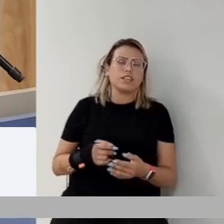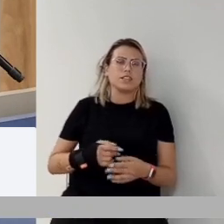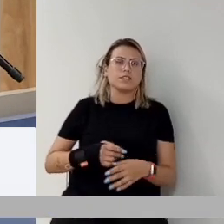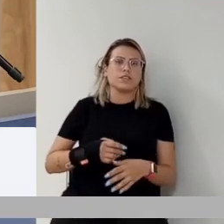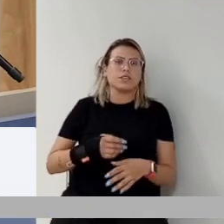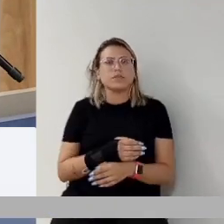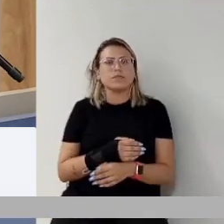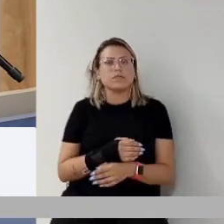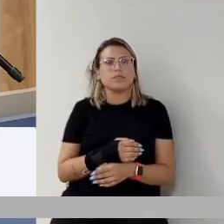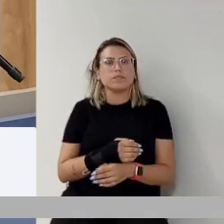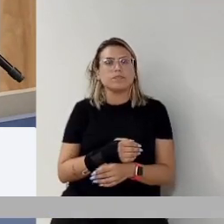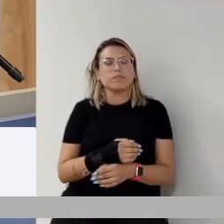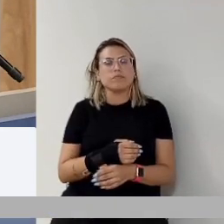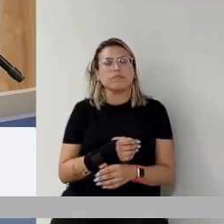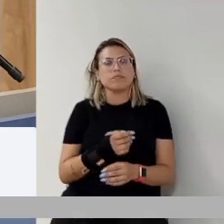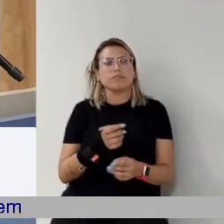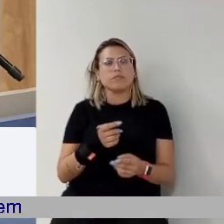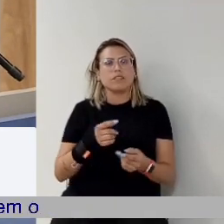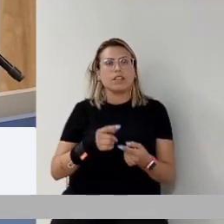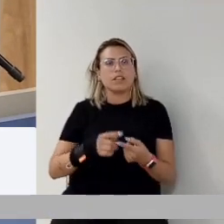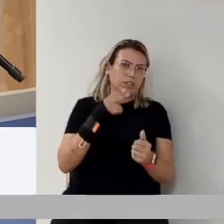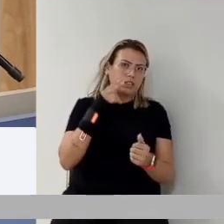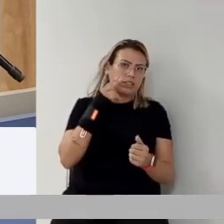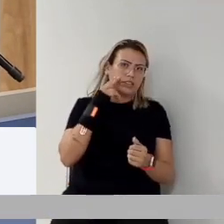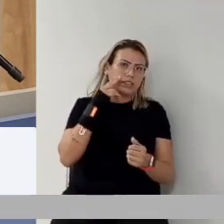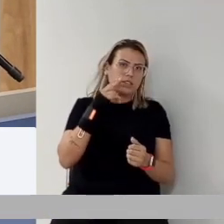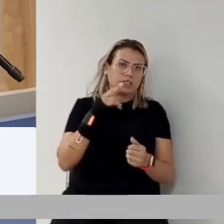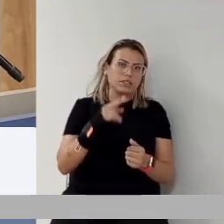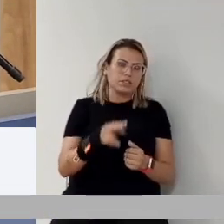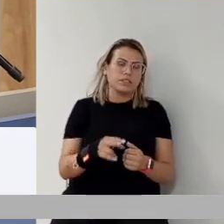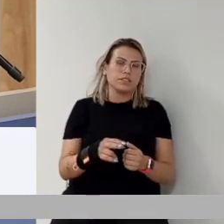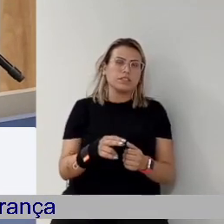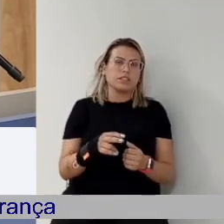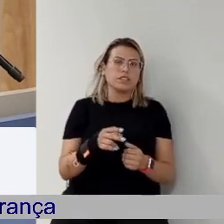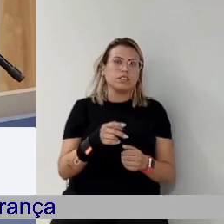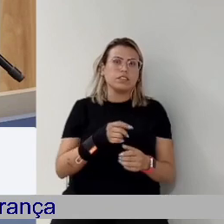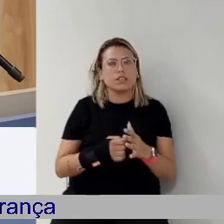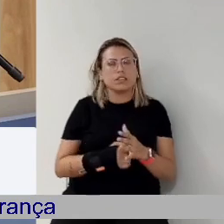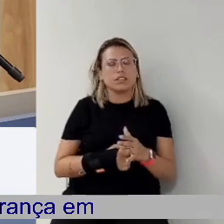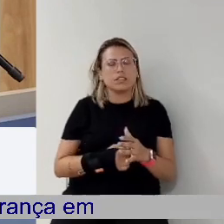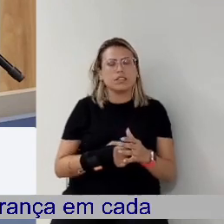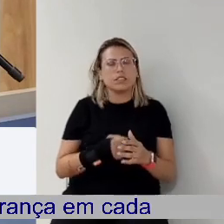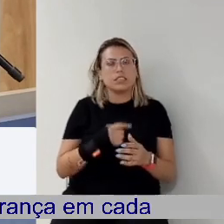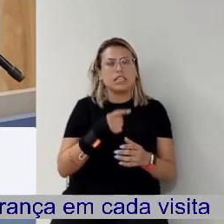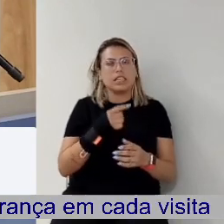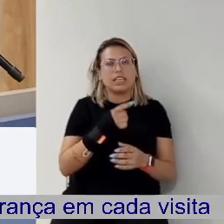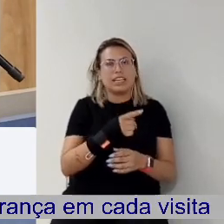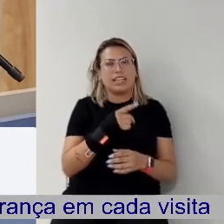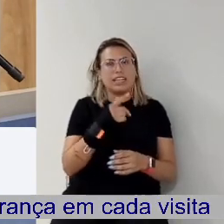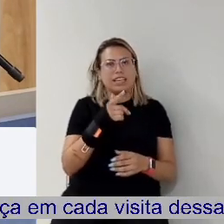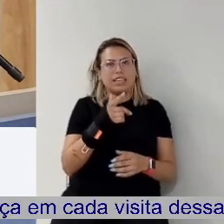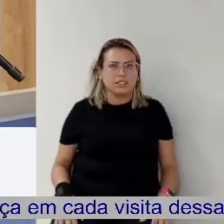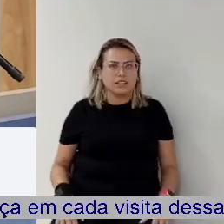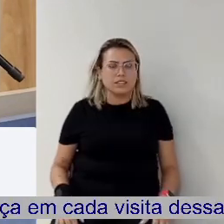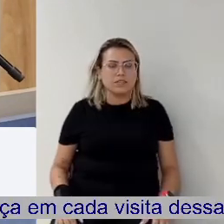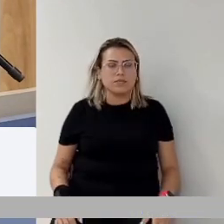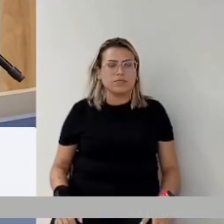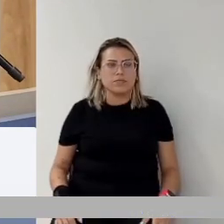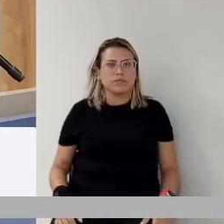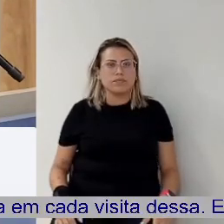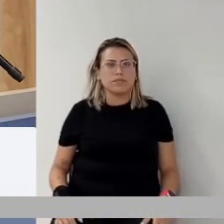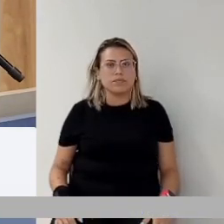situação mas quem o acompanha vê o cuidado e a cobrança em cada visita dessa e